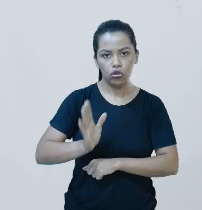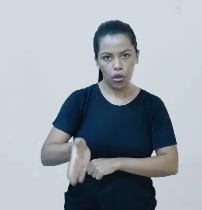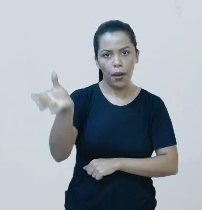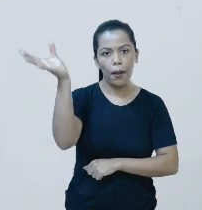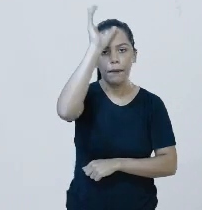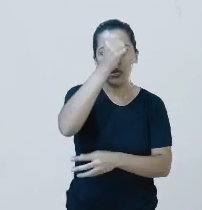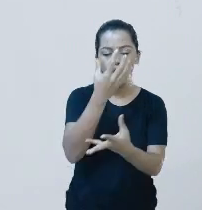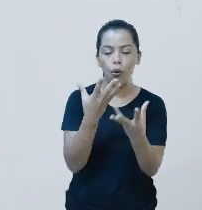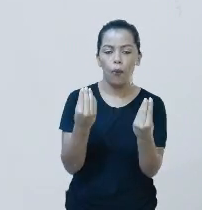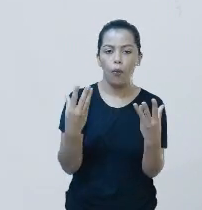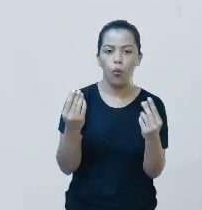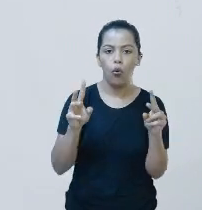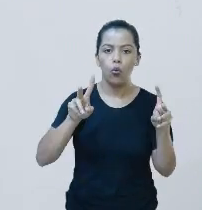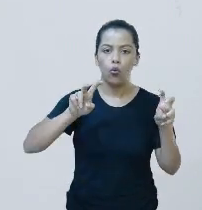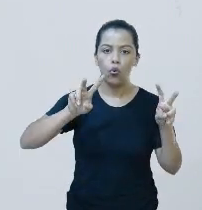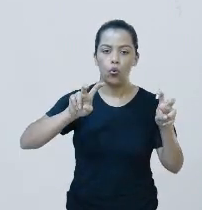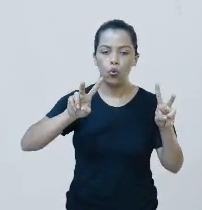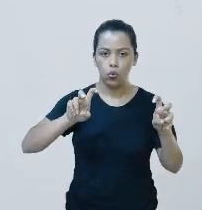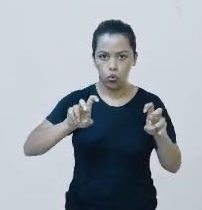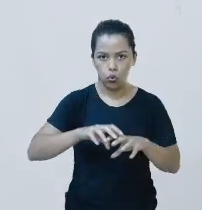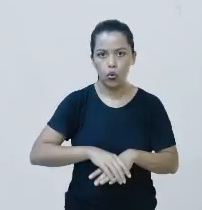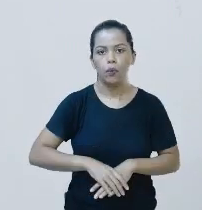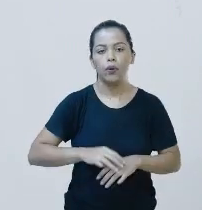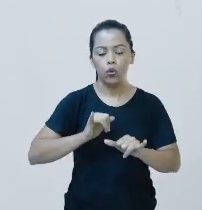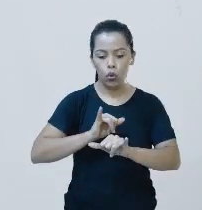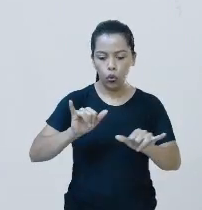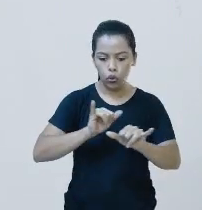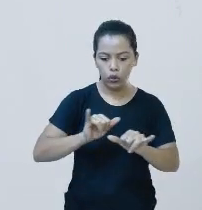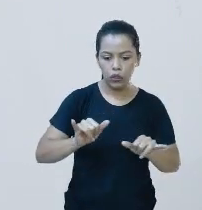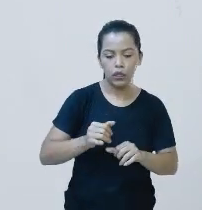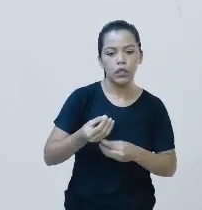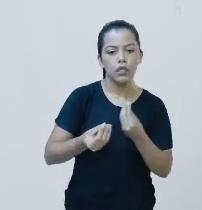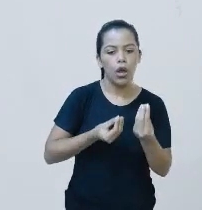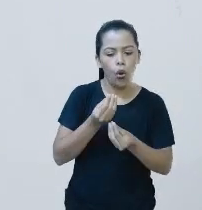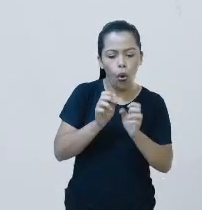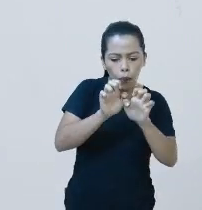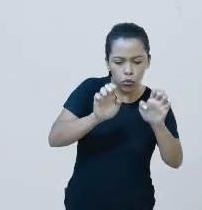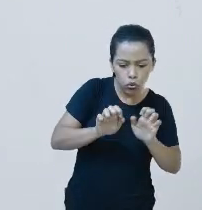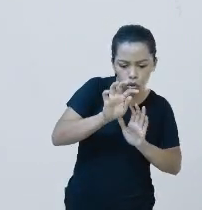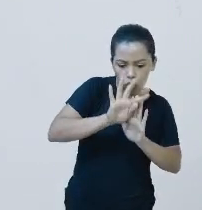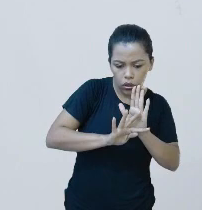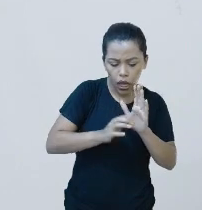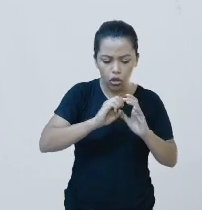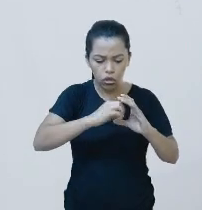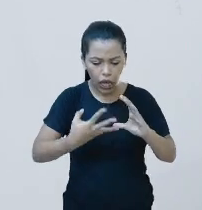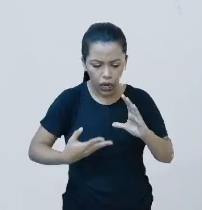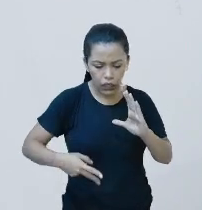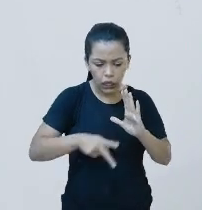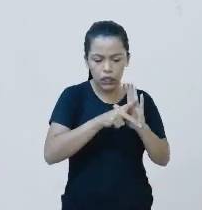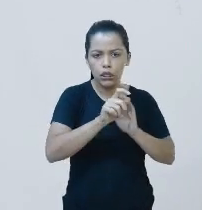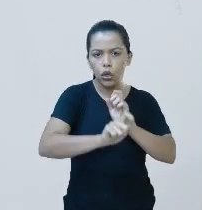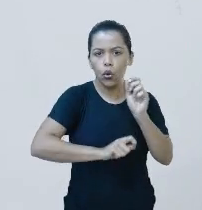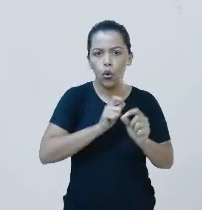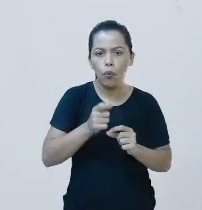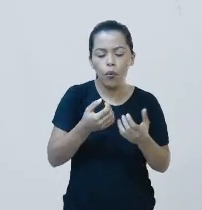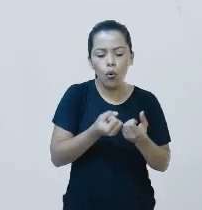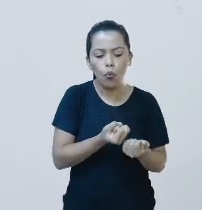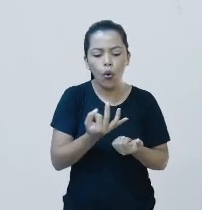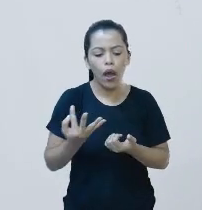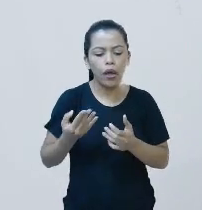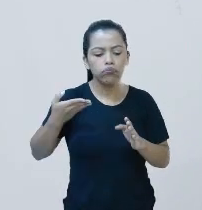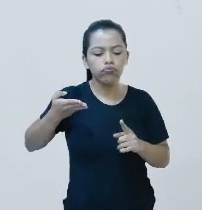aprendemos bastante sobre o gênero textual notícia, sua estrutura, suas características, quais os